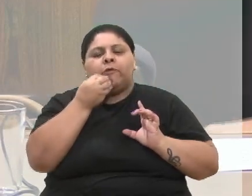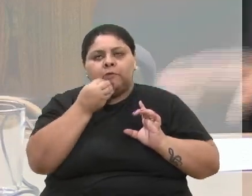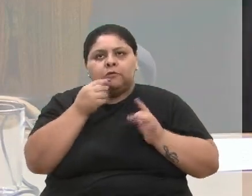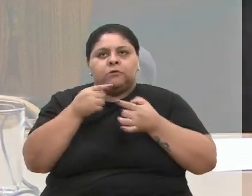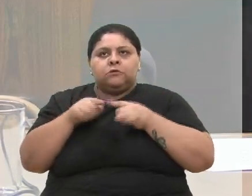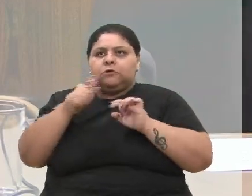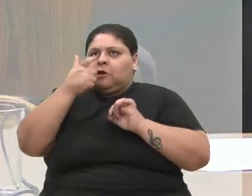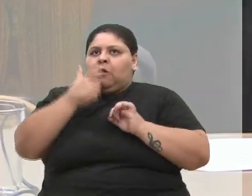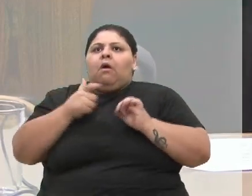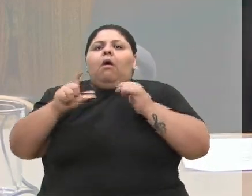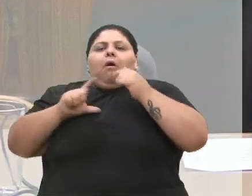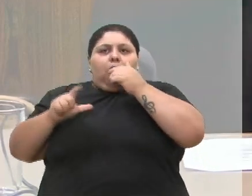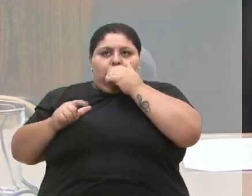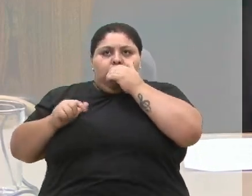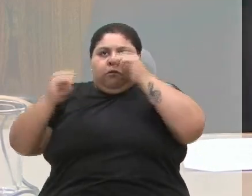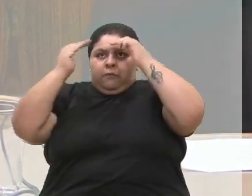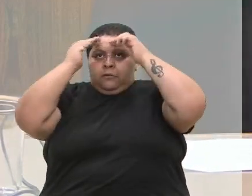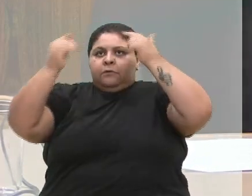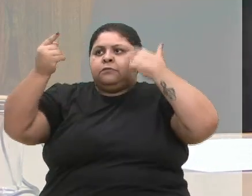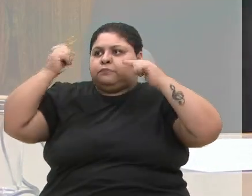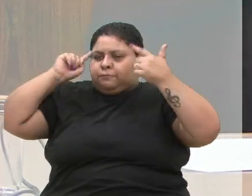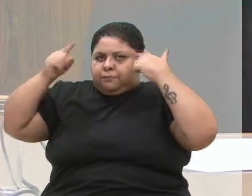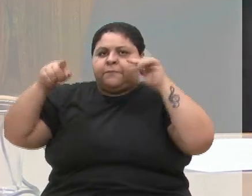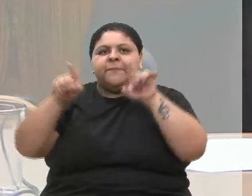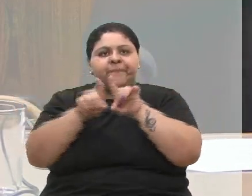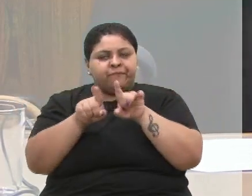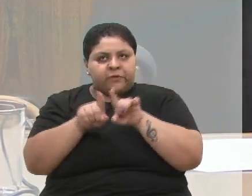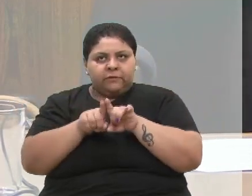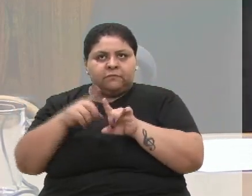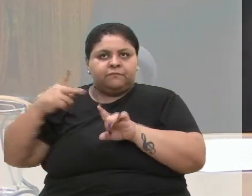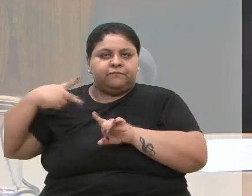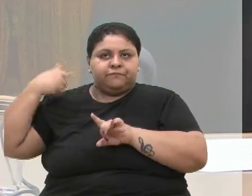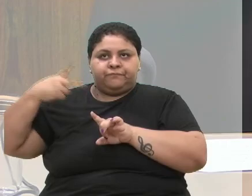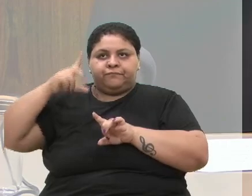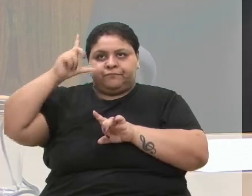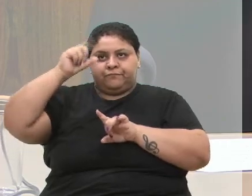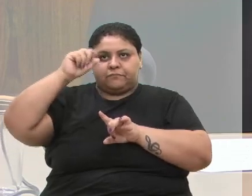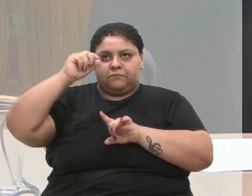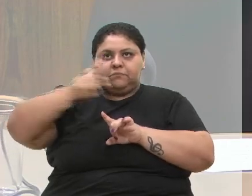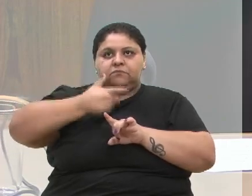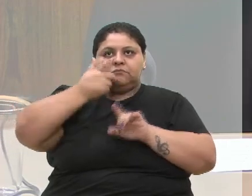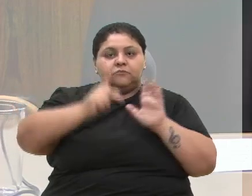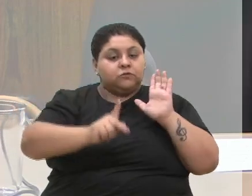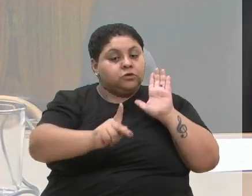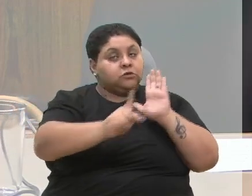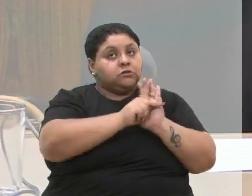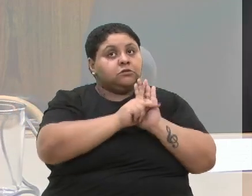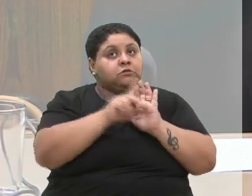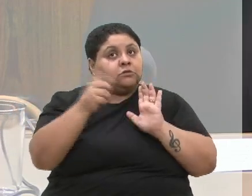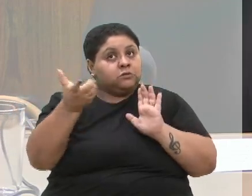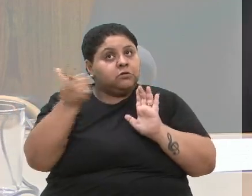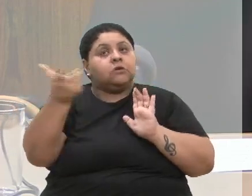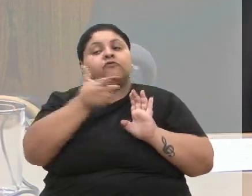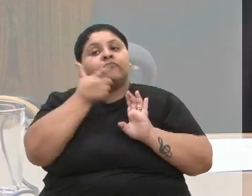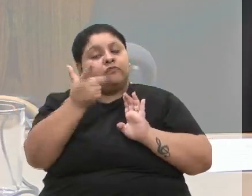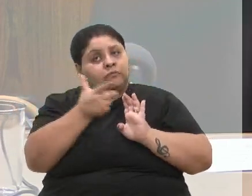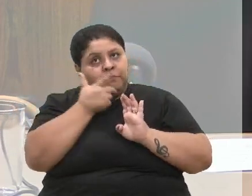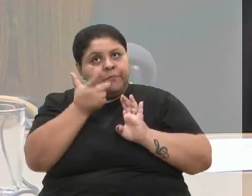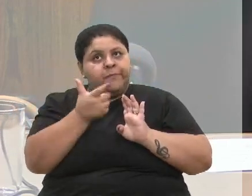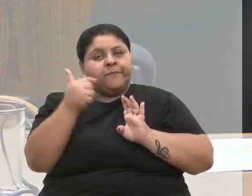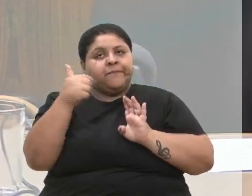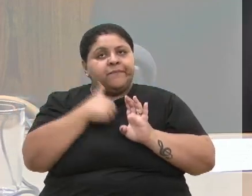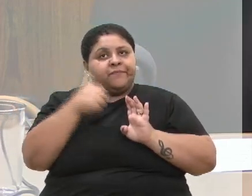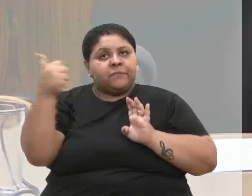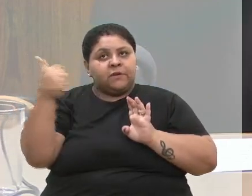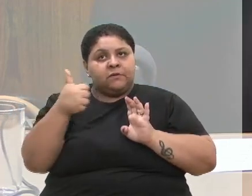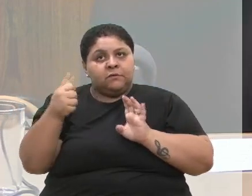eu acho que a gente tem que respeitar as ideias, as boas ideias. O vereador Scalco trouxe um projeto dele, e eu quero destacar aqui. Eu, no